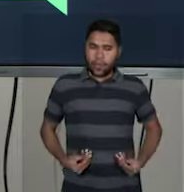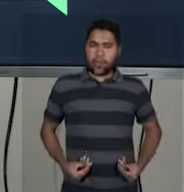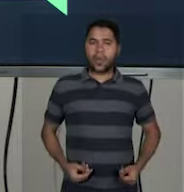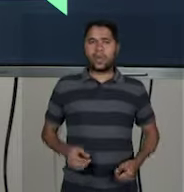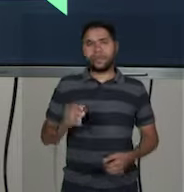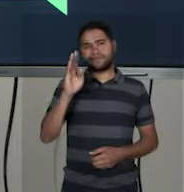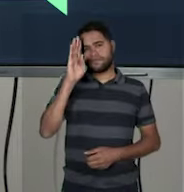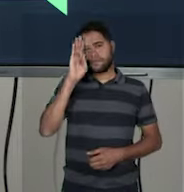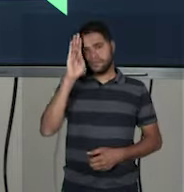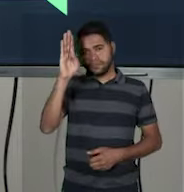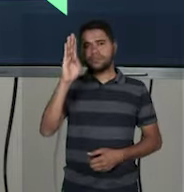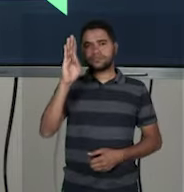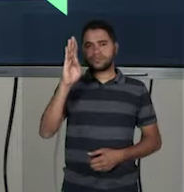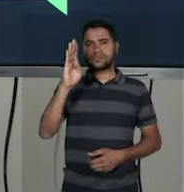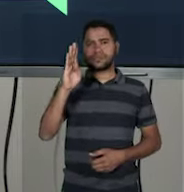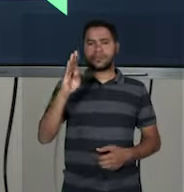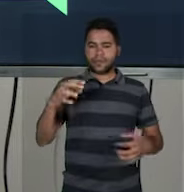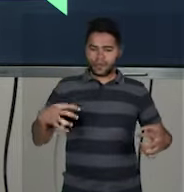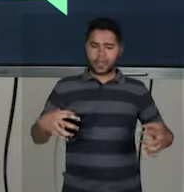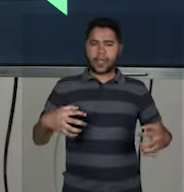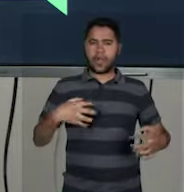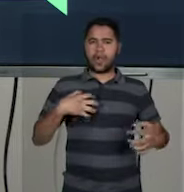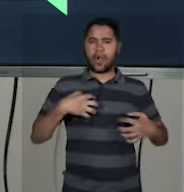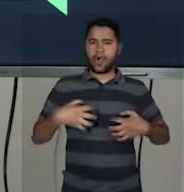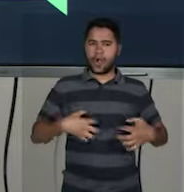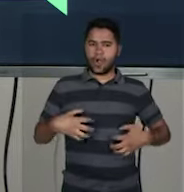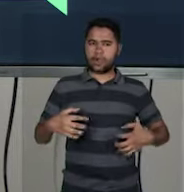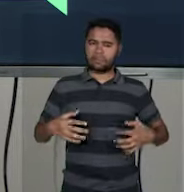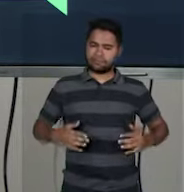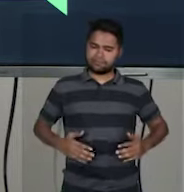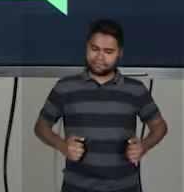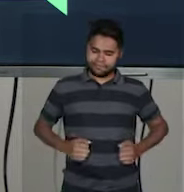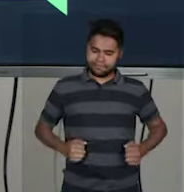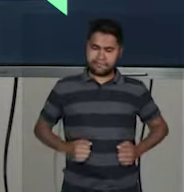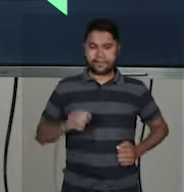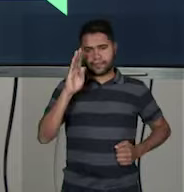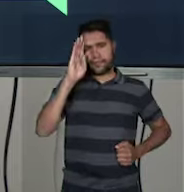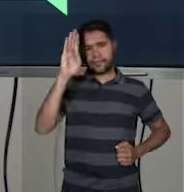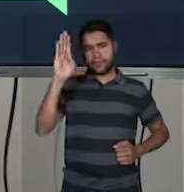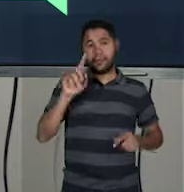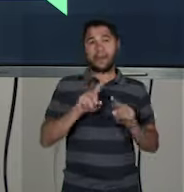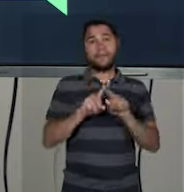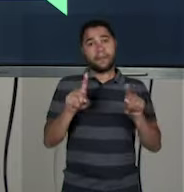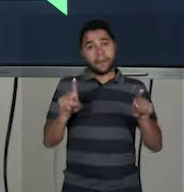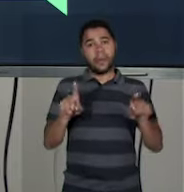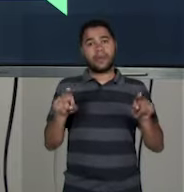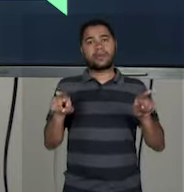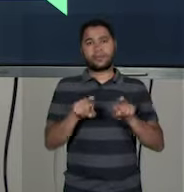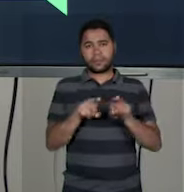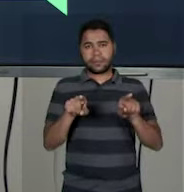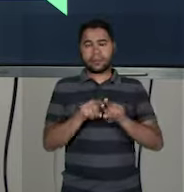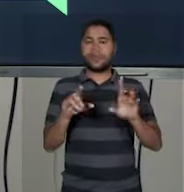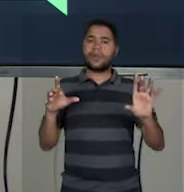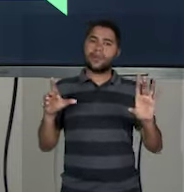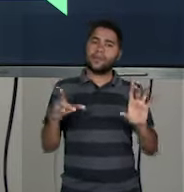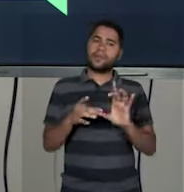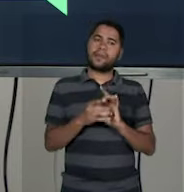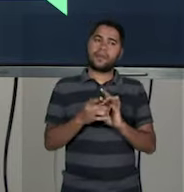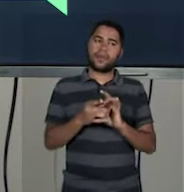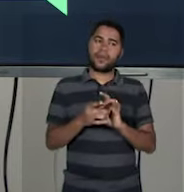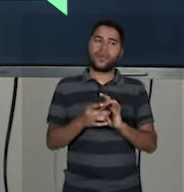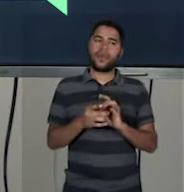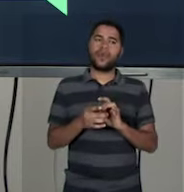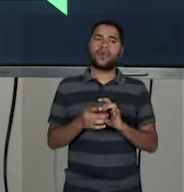principal, órgão do sistema excretor. Mas a gente não pode deixar de associar a excreção